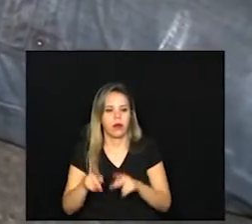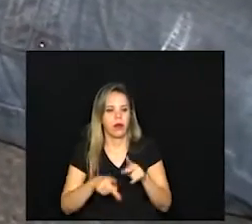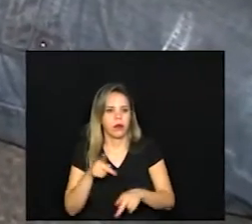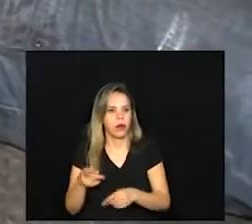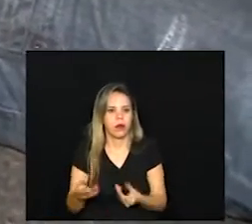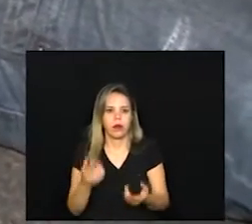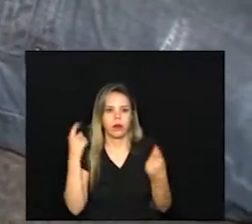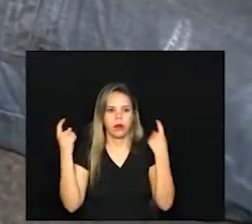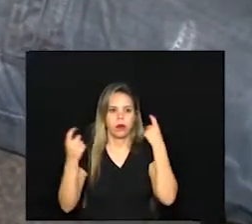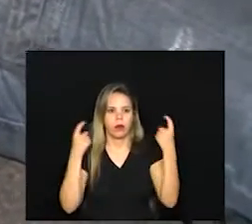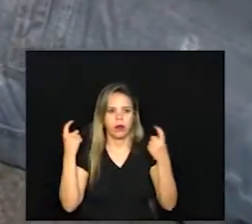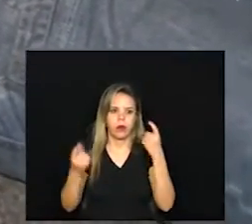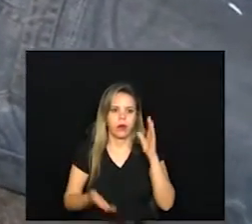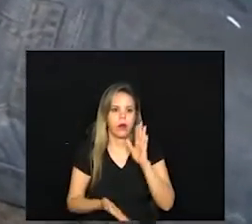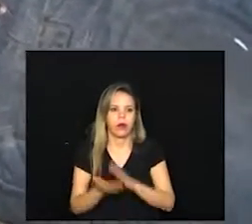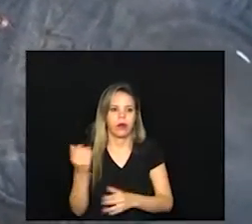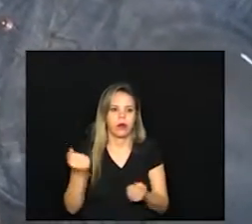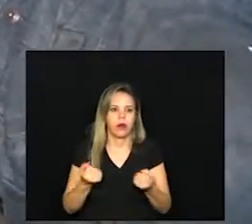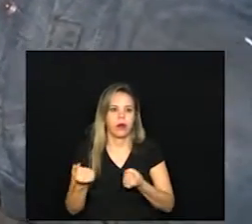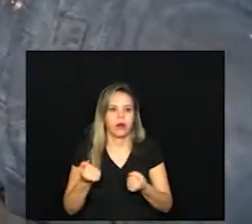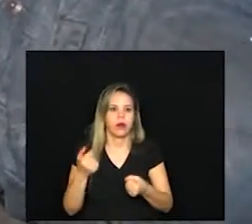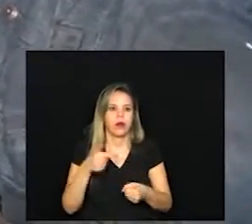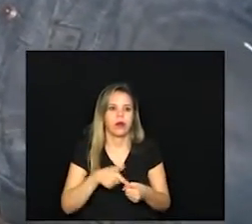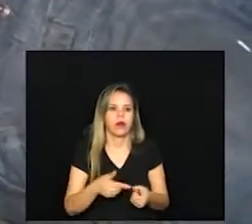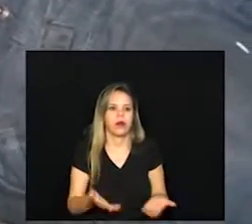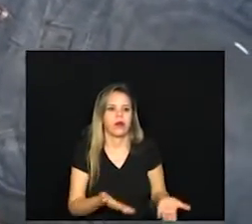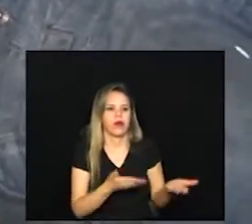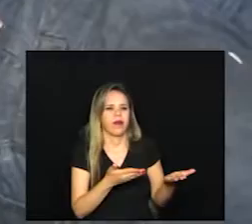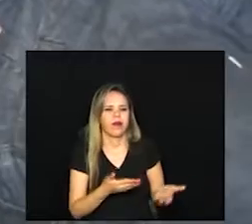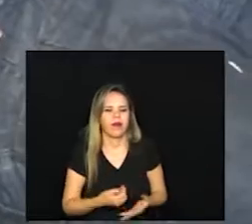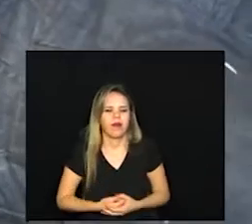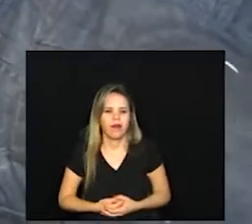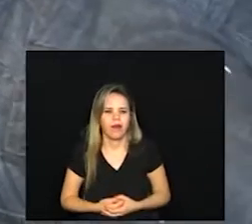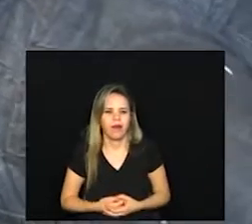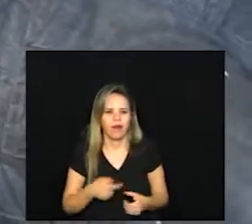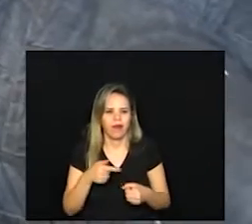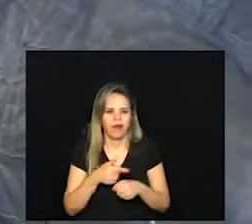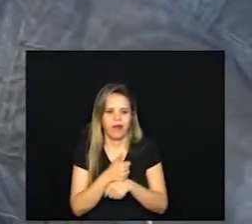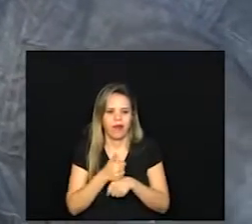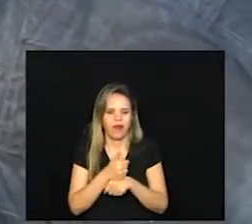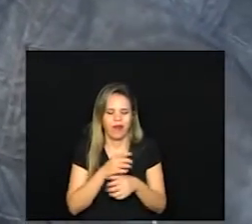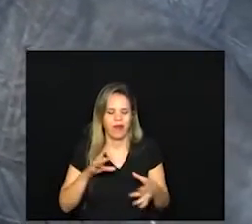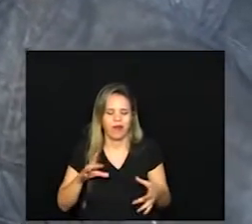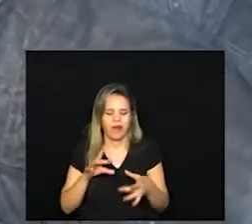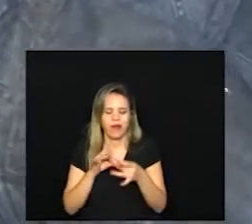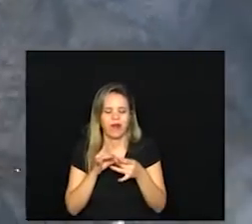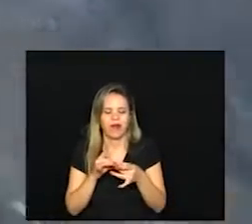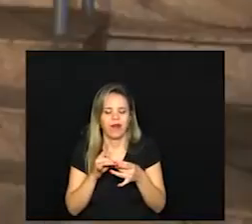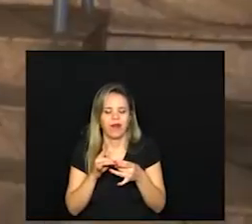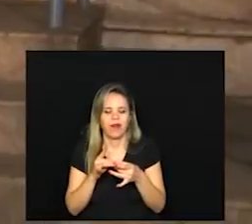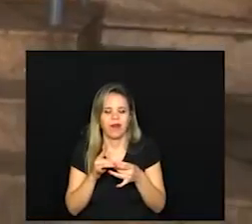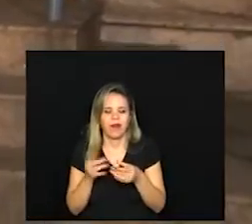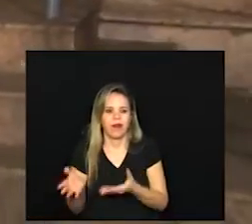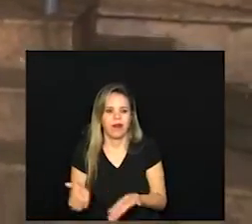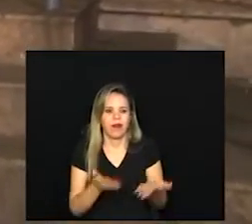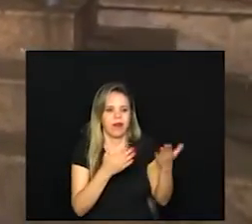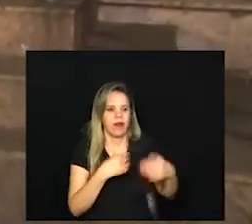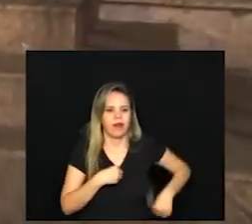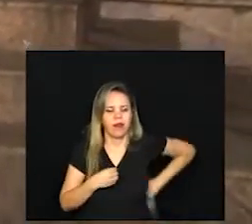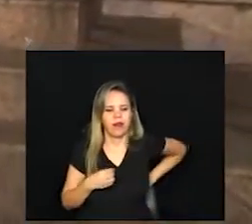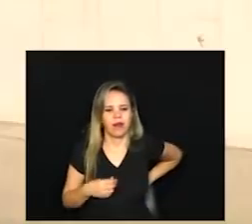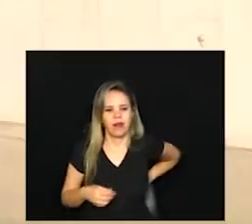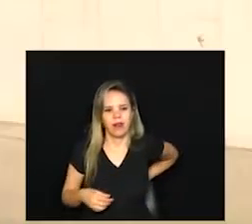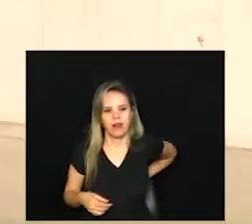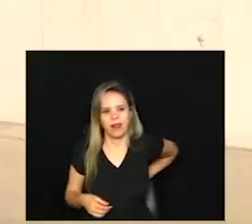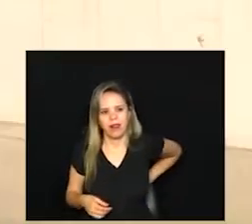precisa nem se preocupar em sair do carro. Vai abastecer o veículo, o próprio frentista, com essa parceria do RECAP, faz a retirada das roupas.